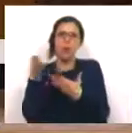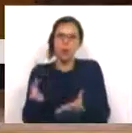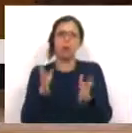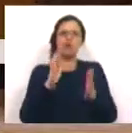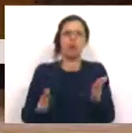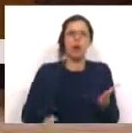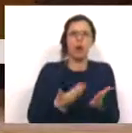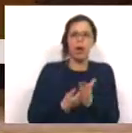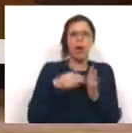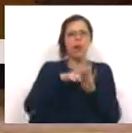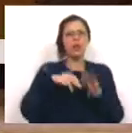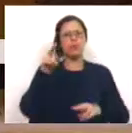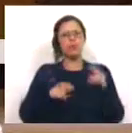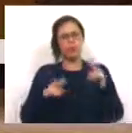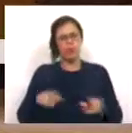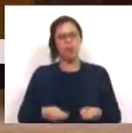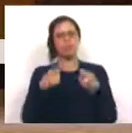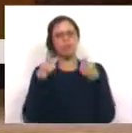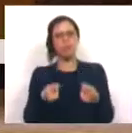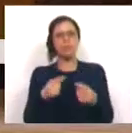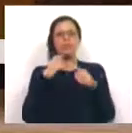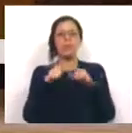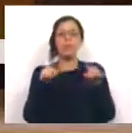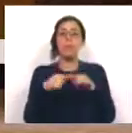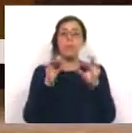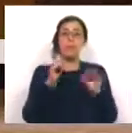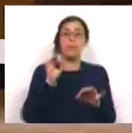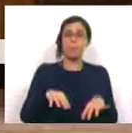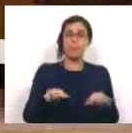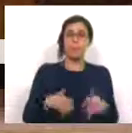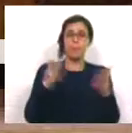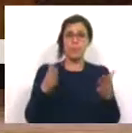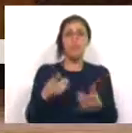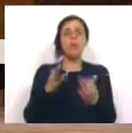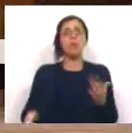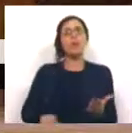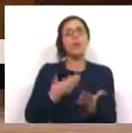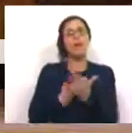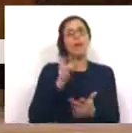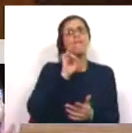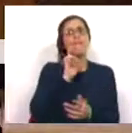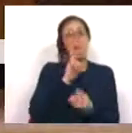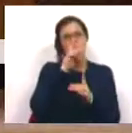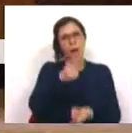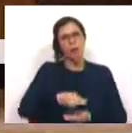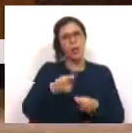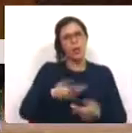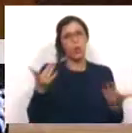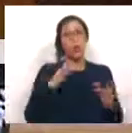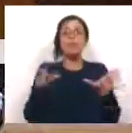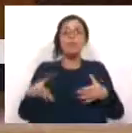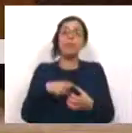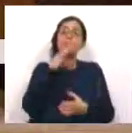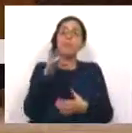já propusemos regimes fiscais incentivadores de instalação de empresas no interior, propusemos valorização da agricultura